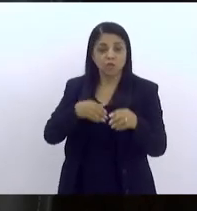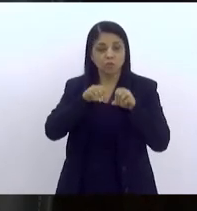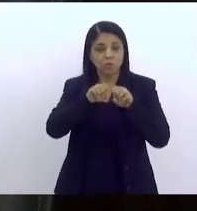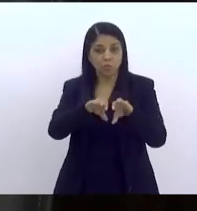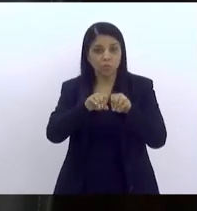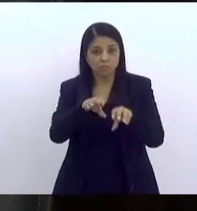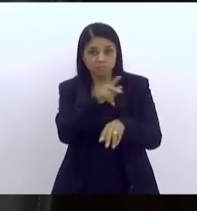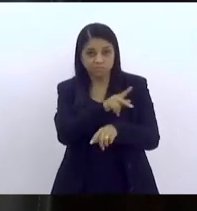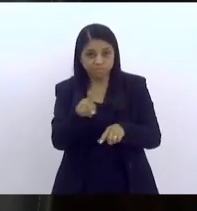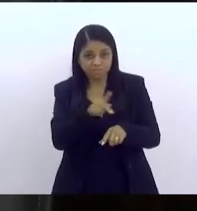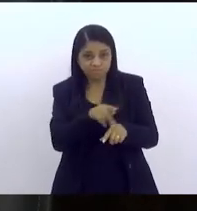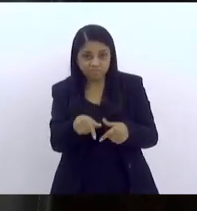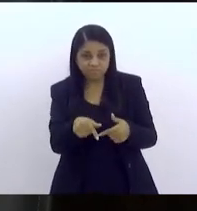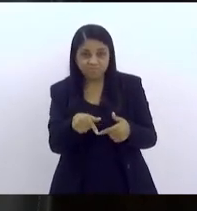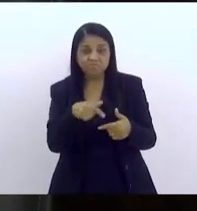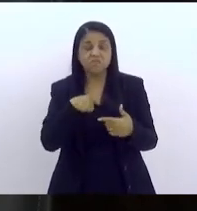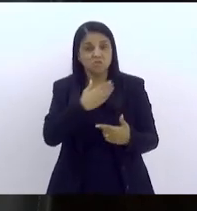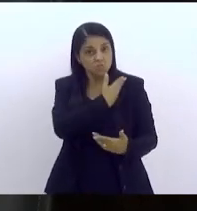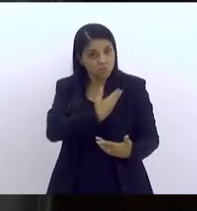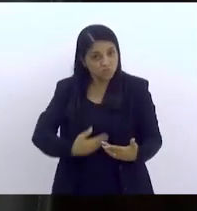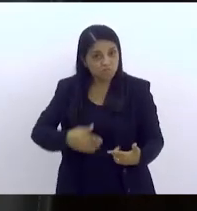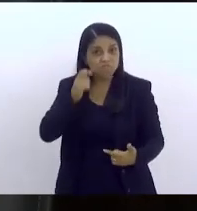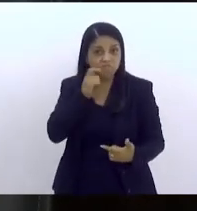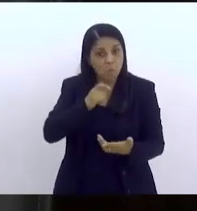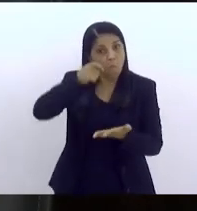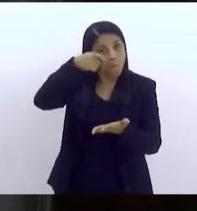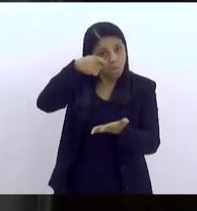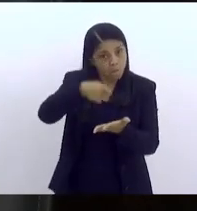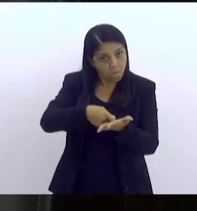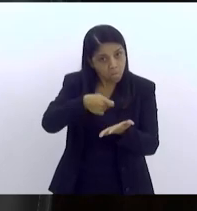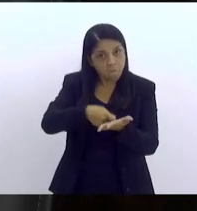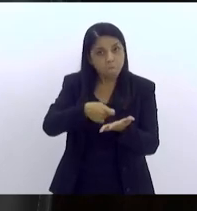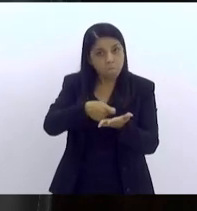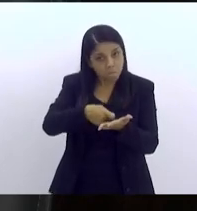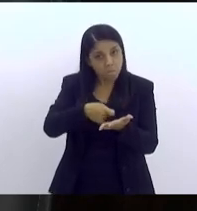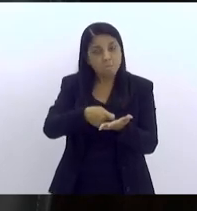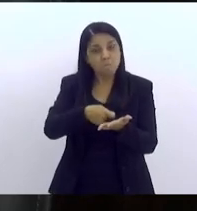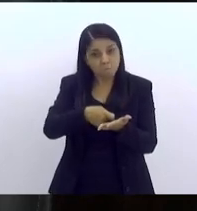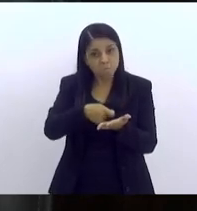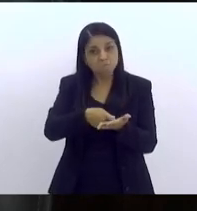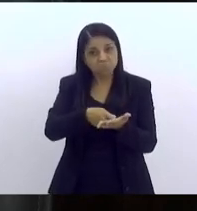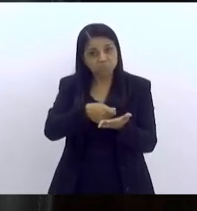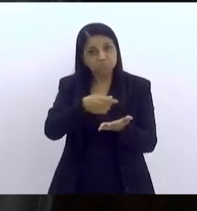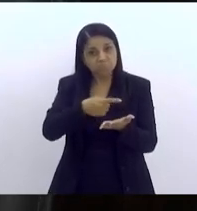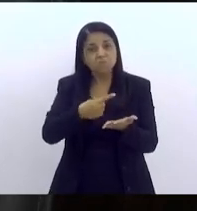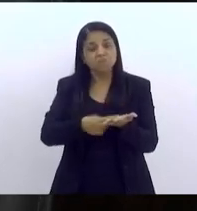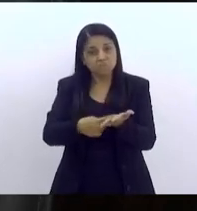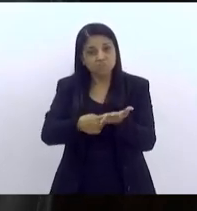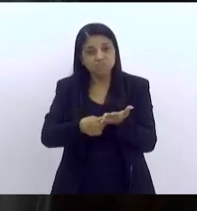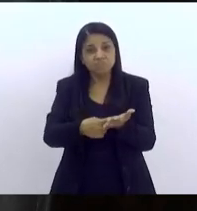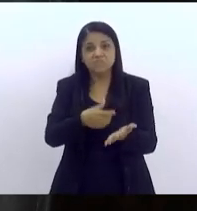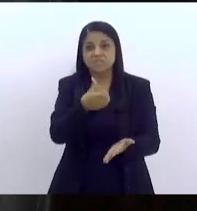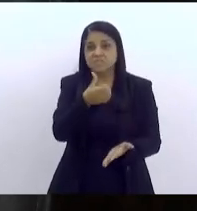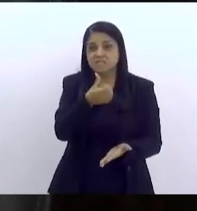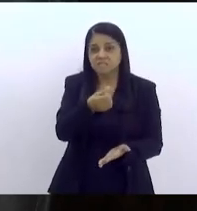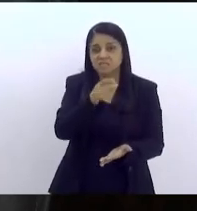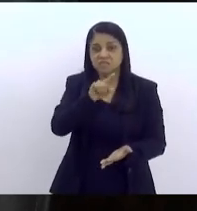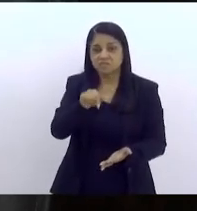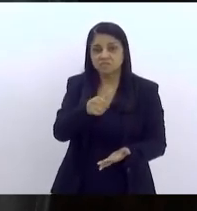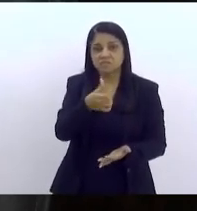o governador Cláudio Castro prometeu para o início desse ano uma recomposição de seis e meio por cento e não